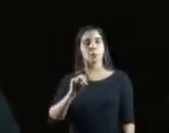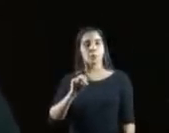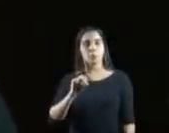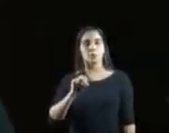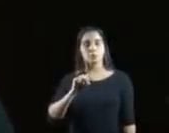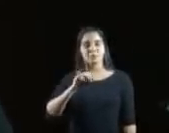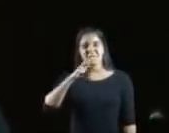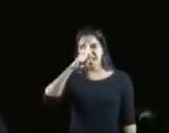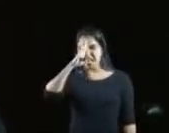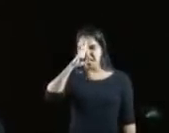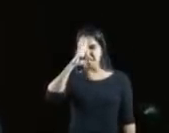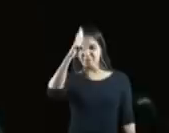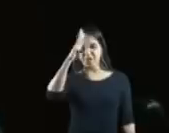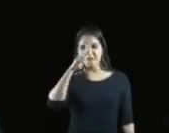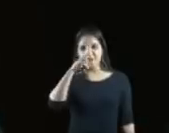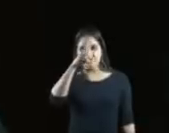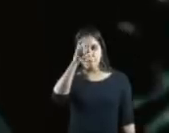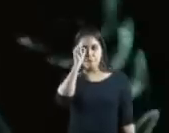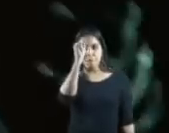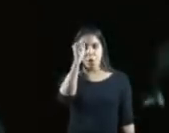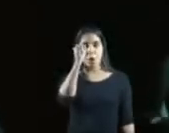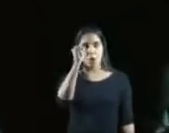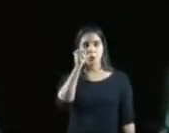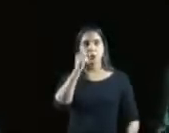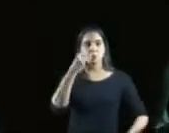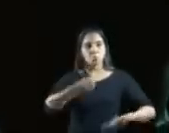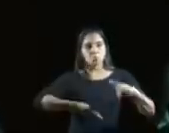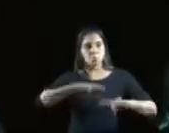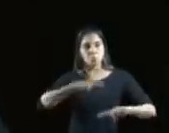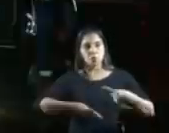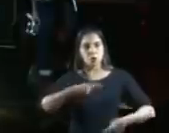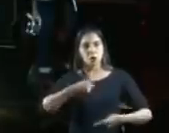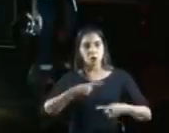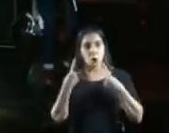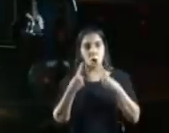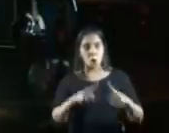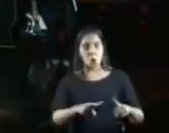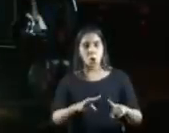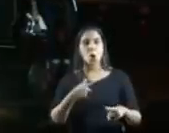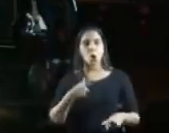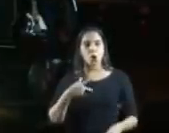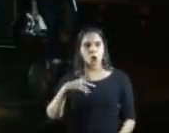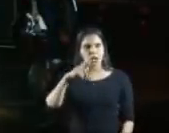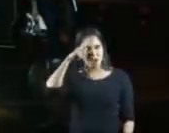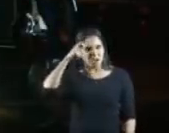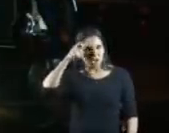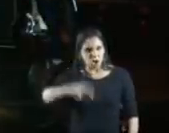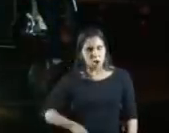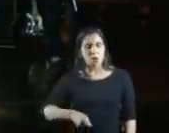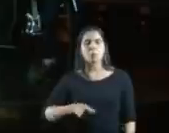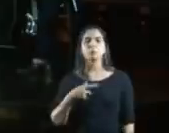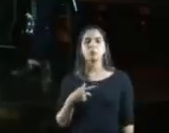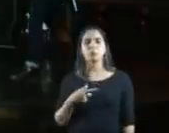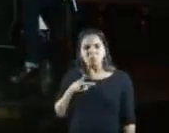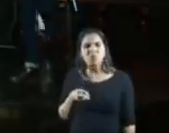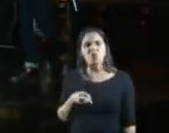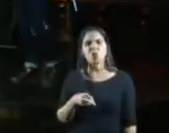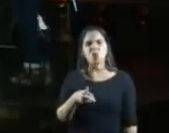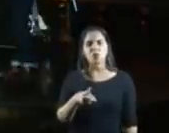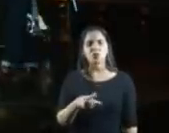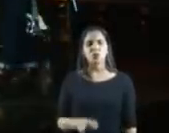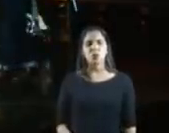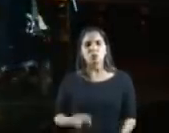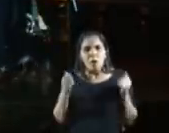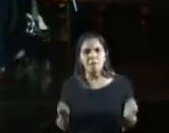da principal força política de resistência à ditadura. Avante, camarada!